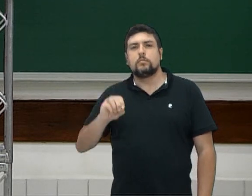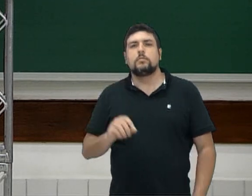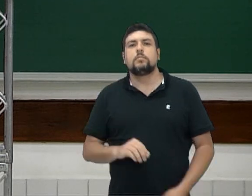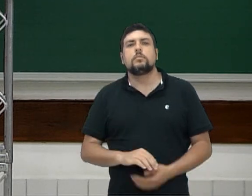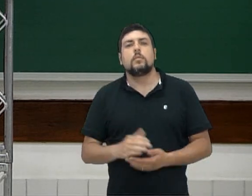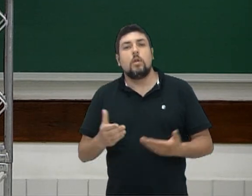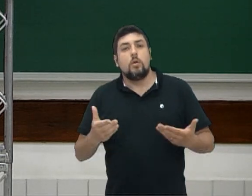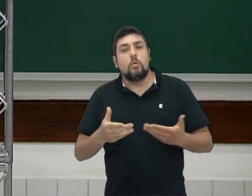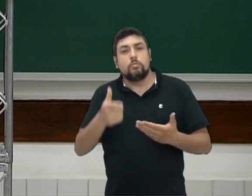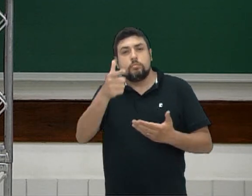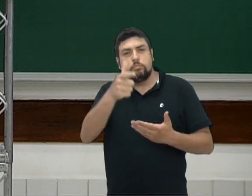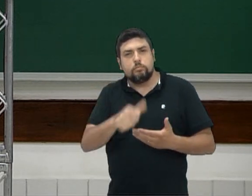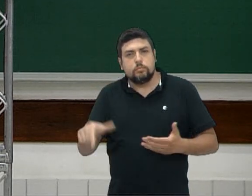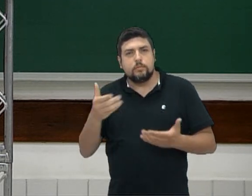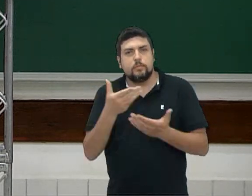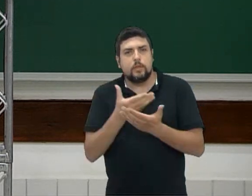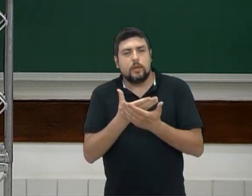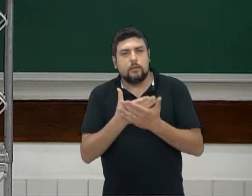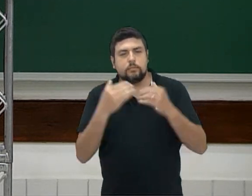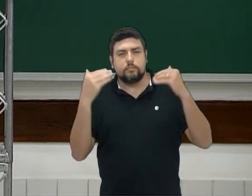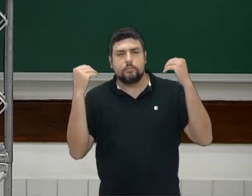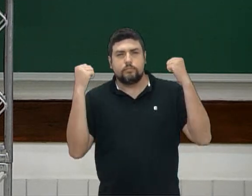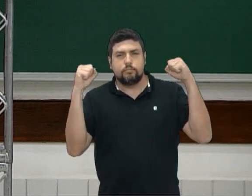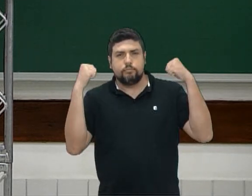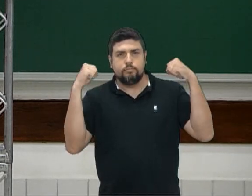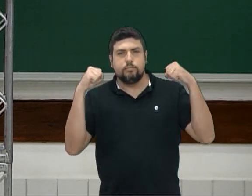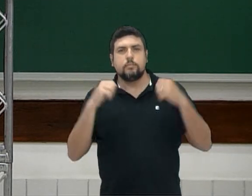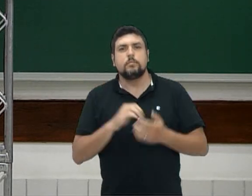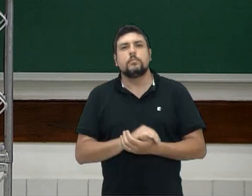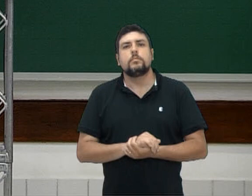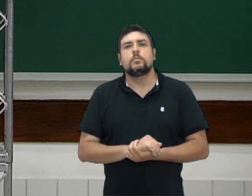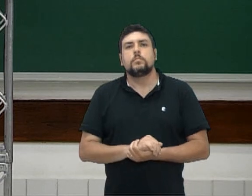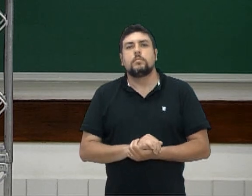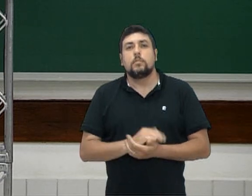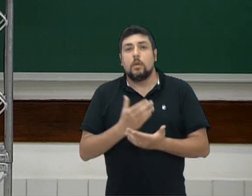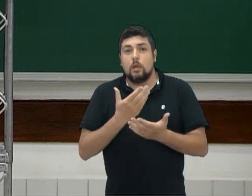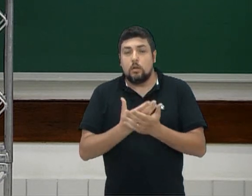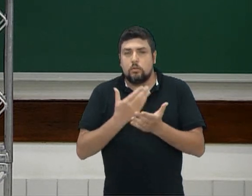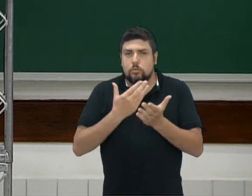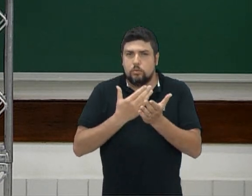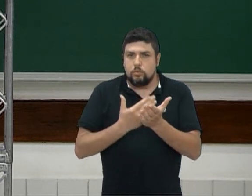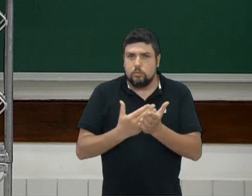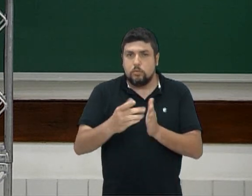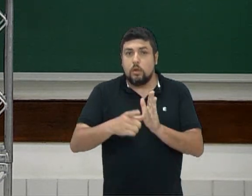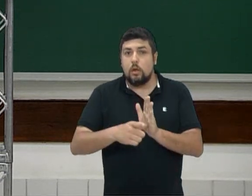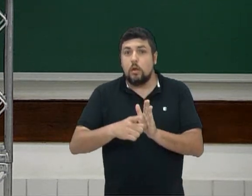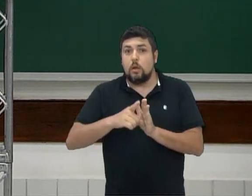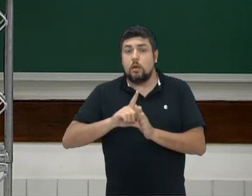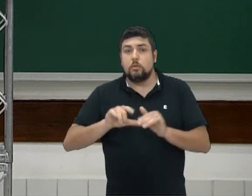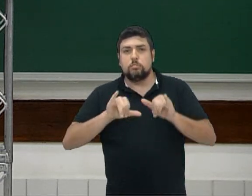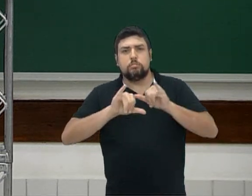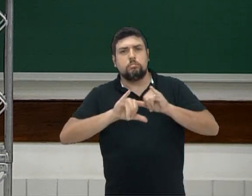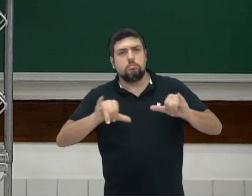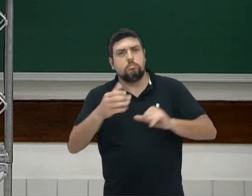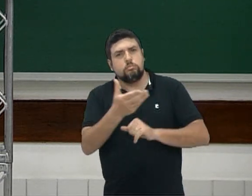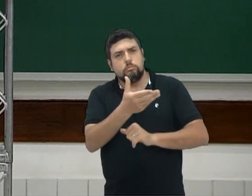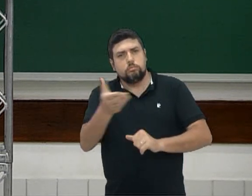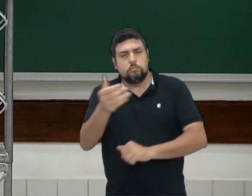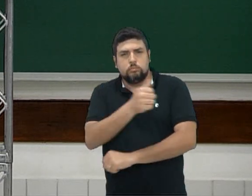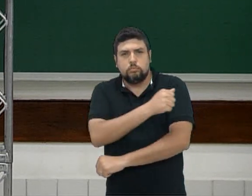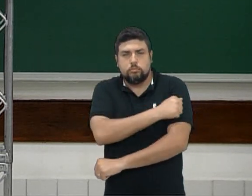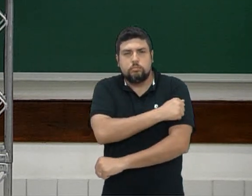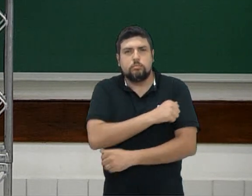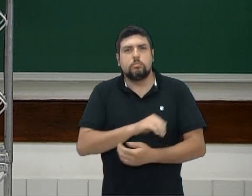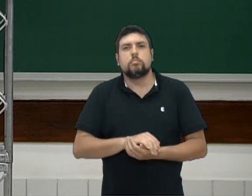mais uma aula de Educação Física. Antes de iniciarmos a aula, aquele aviso muito importante aos estudantes. Vocês que